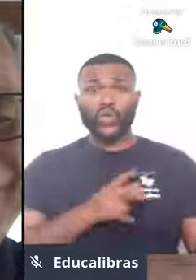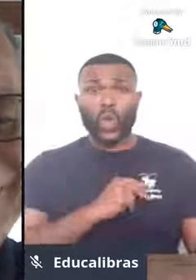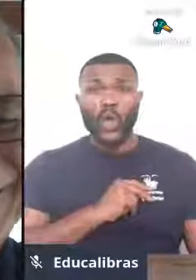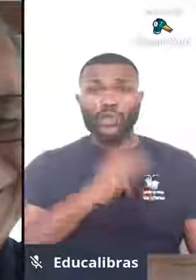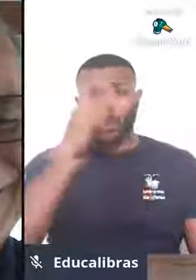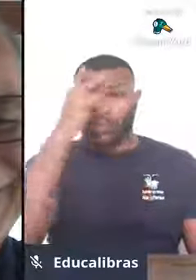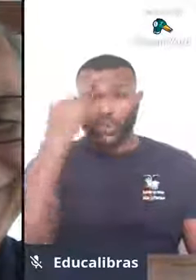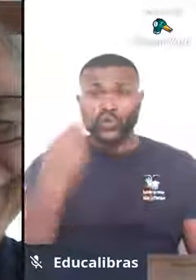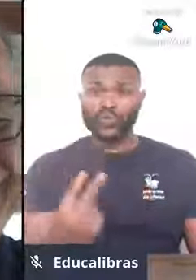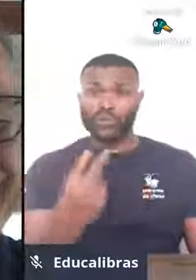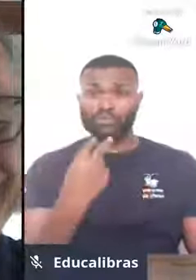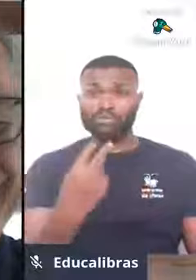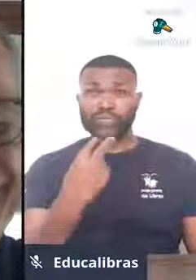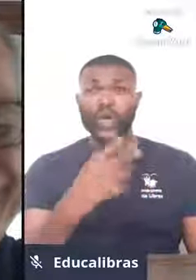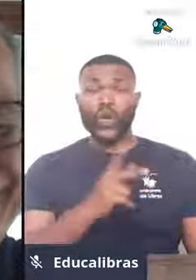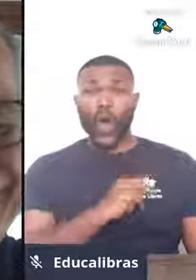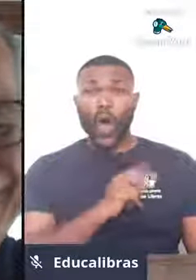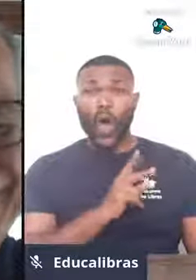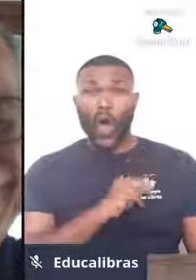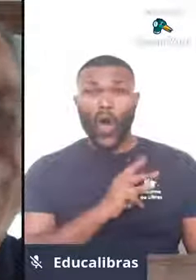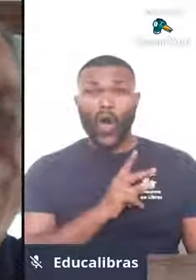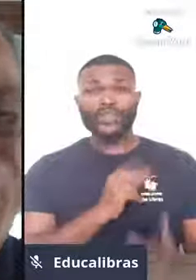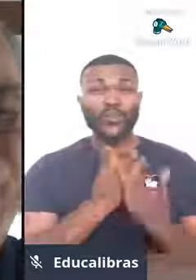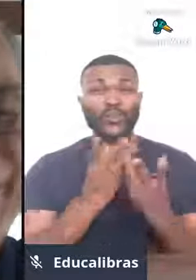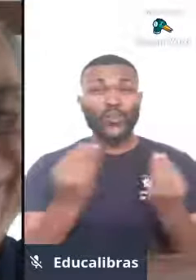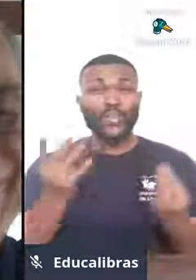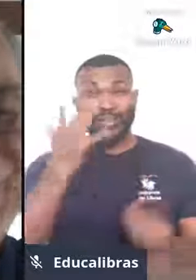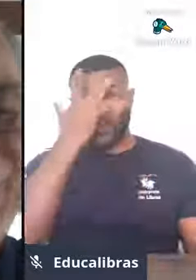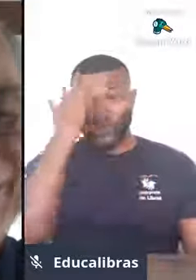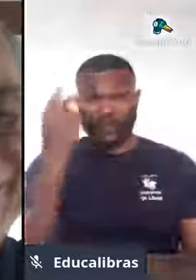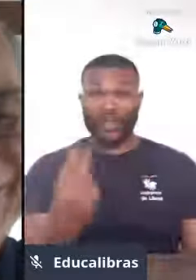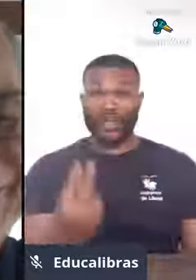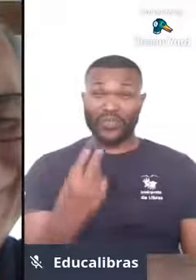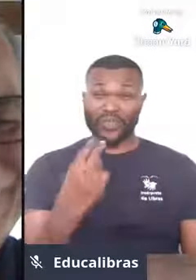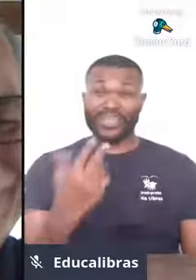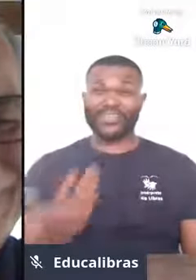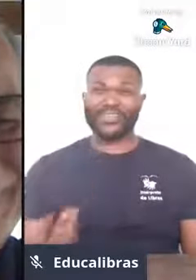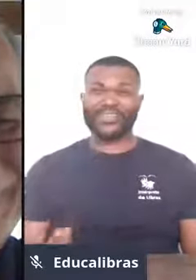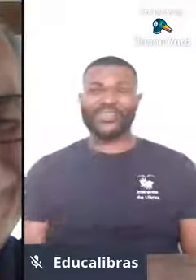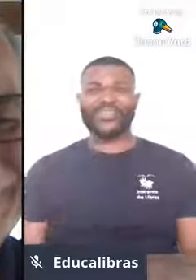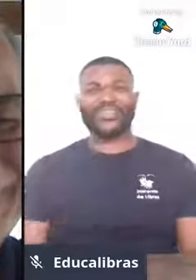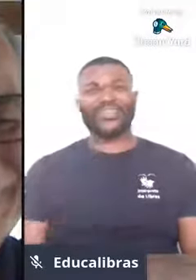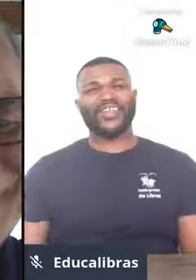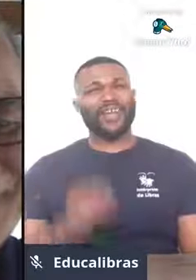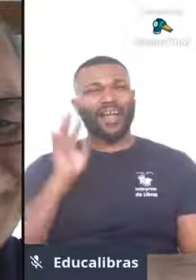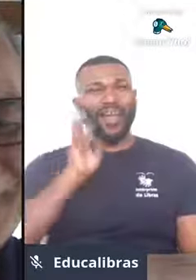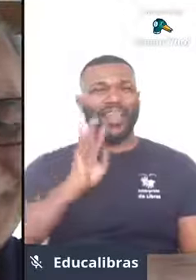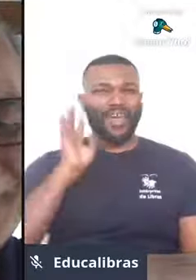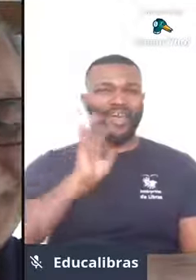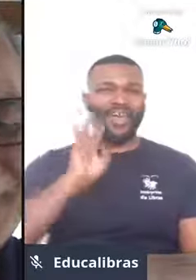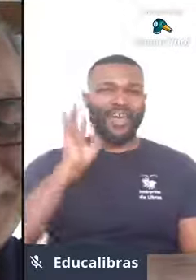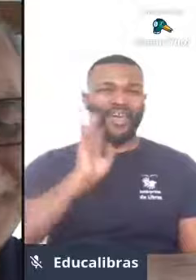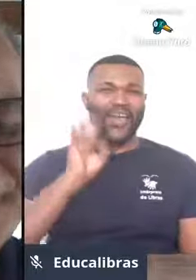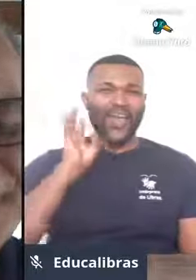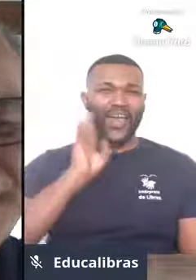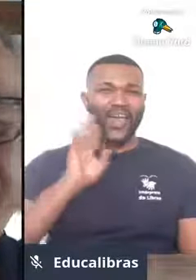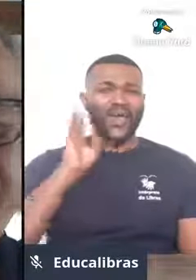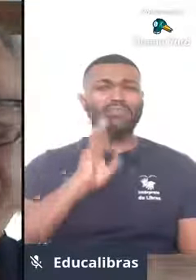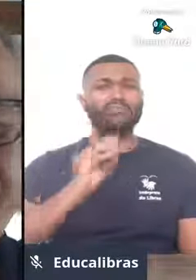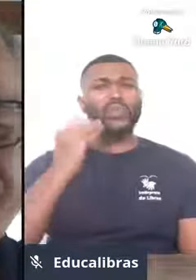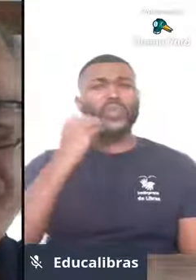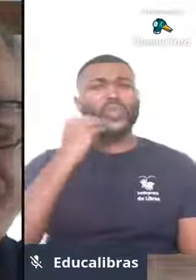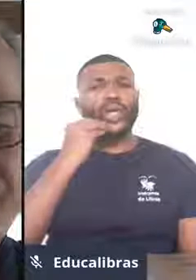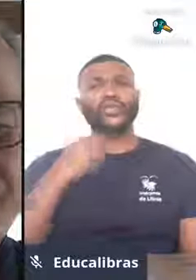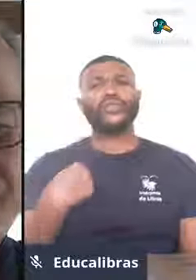gente escutando. São centenas de pessoas, que é muito legal. E é uma oportunidade da gente não